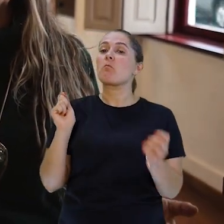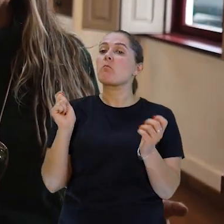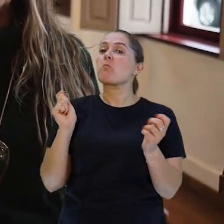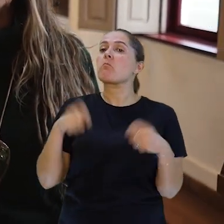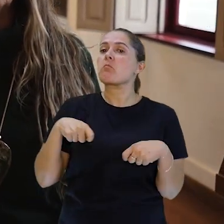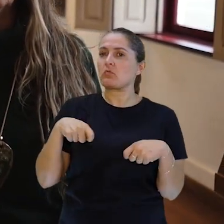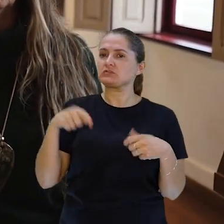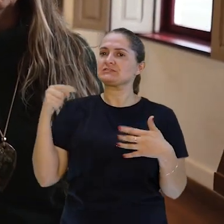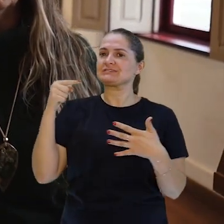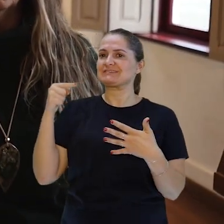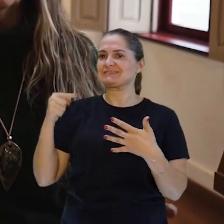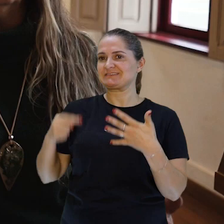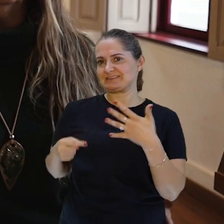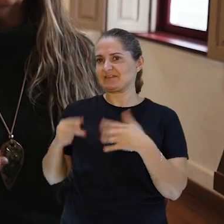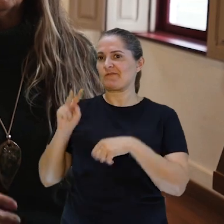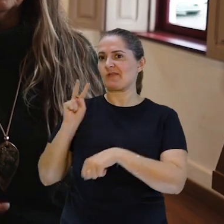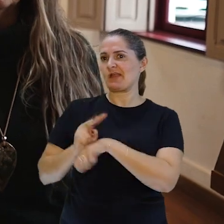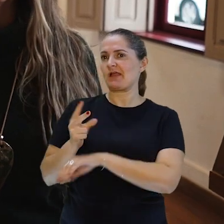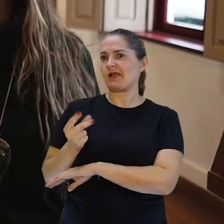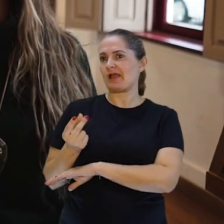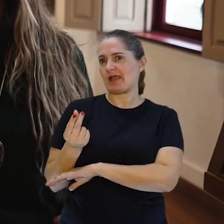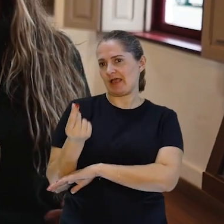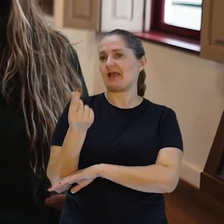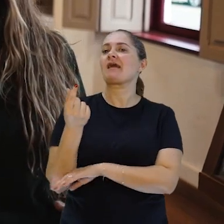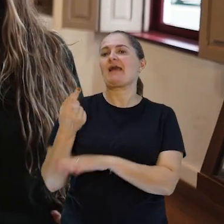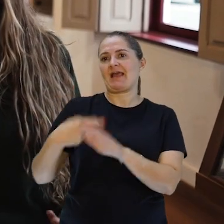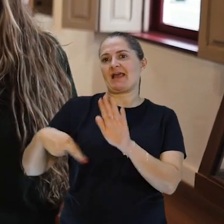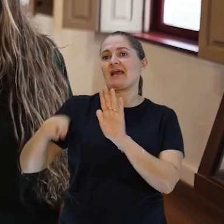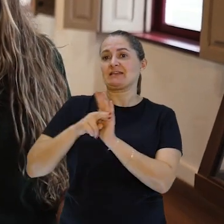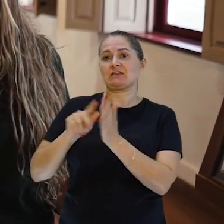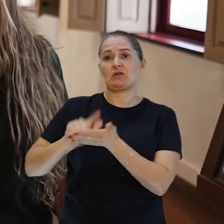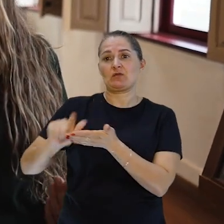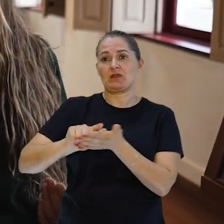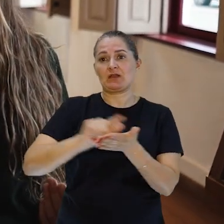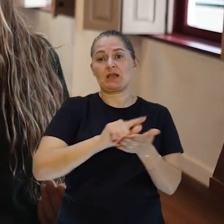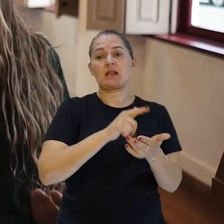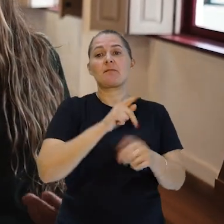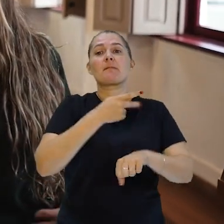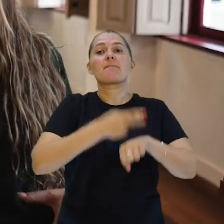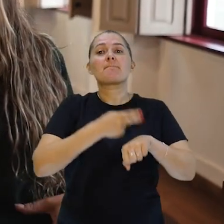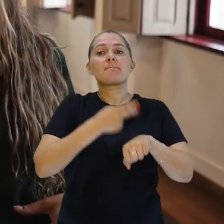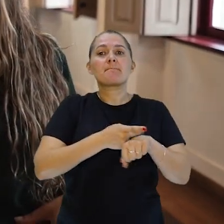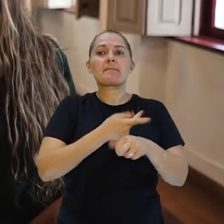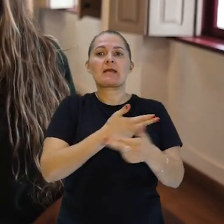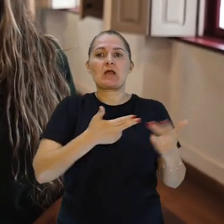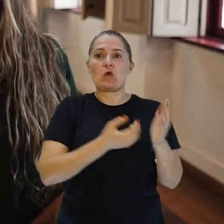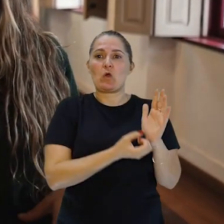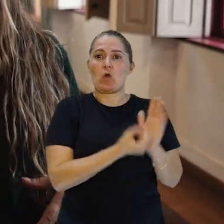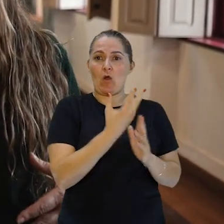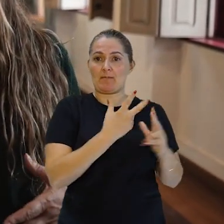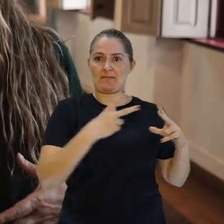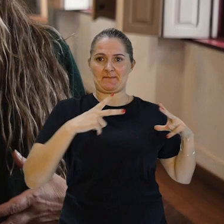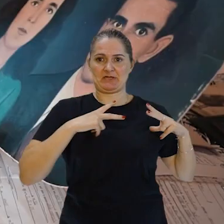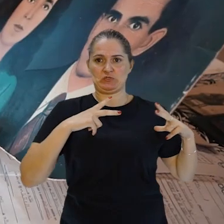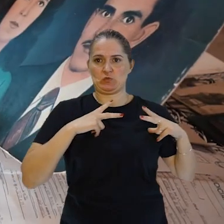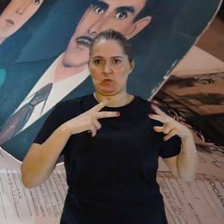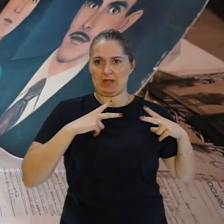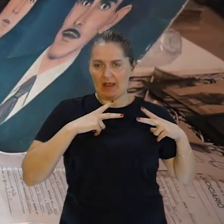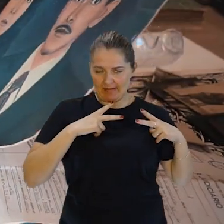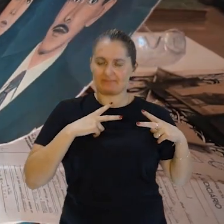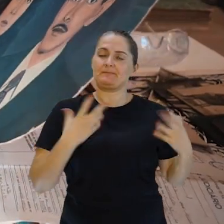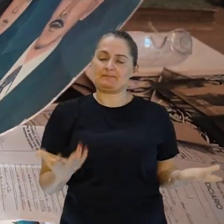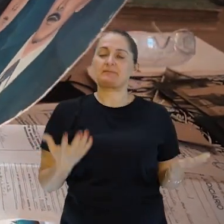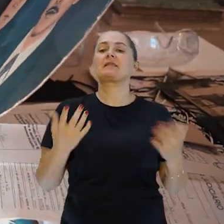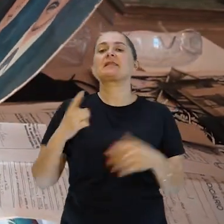das possibilidades de conservação, cuidado, restauro, higienização com peças de acervo